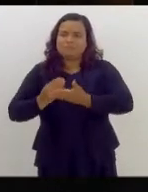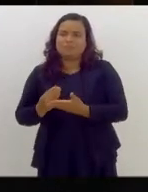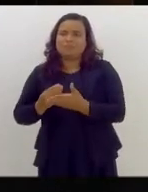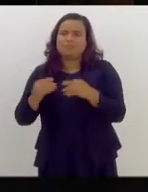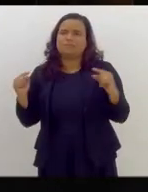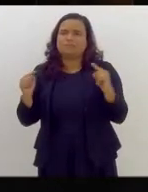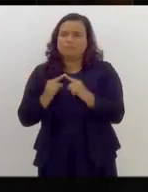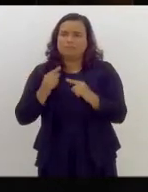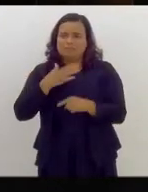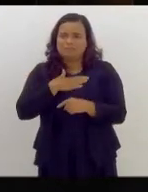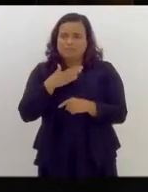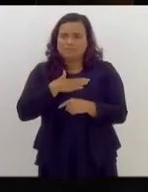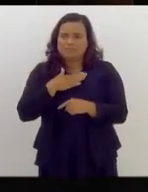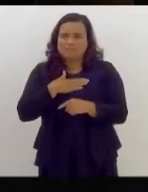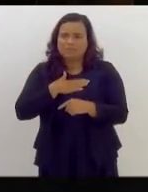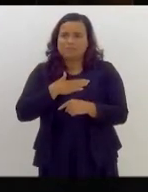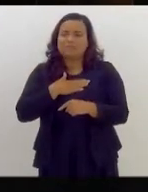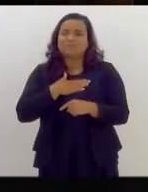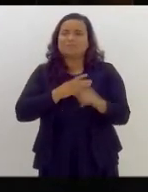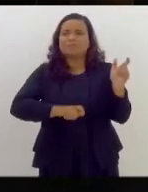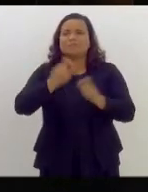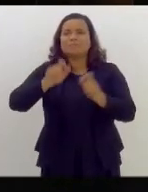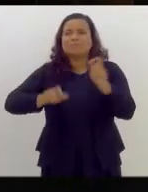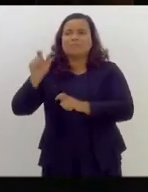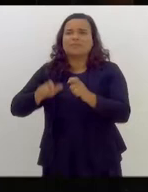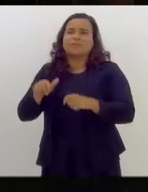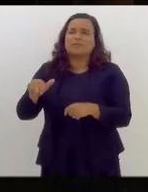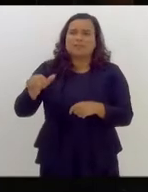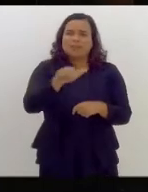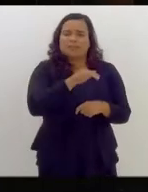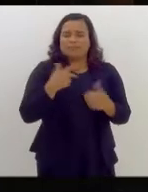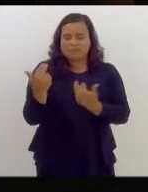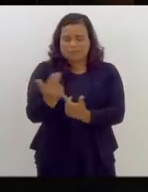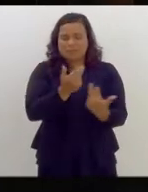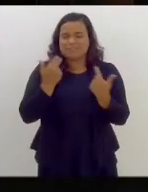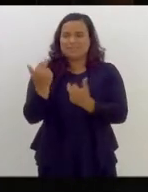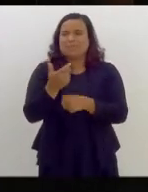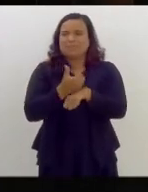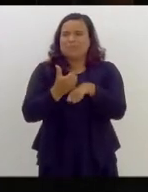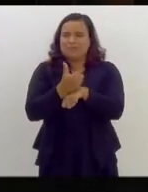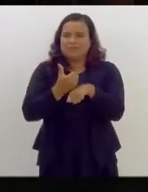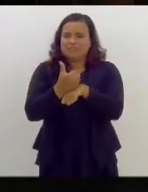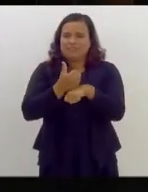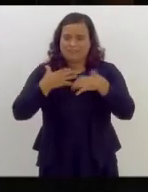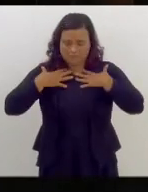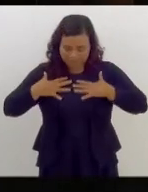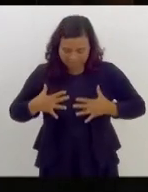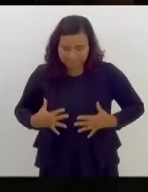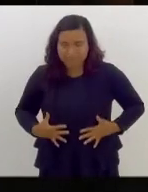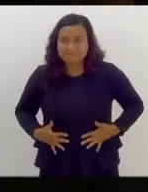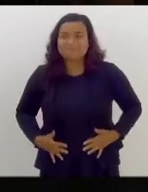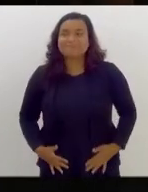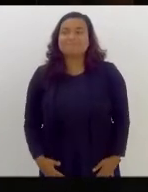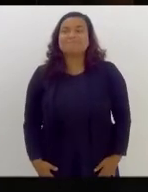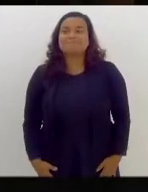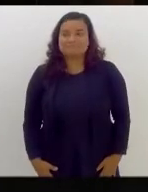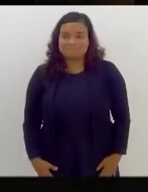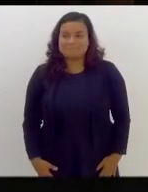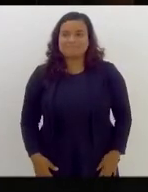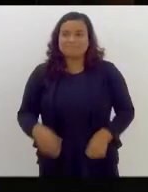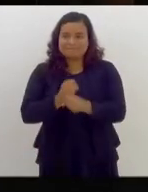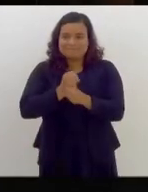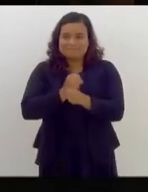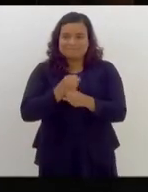através da minha pessoa, a todos os meus irmãos de farda. Farda esta que visto há